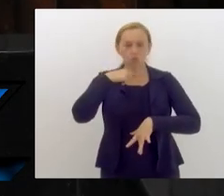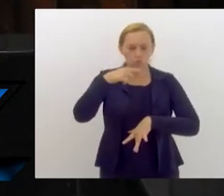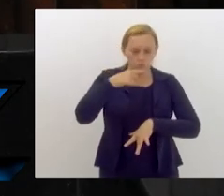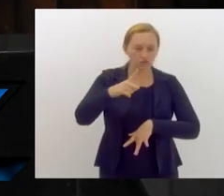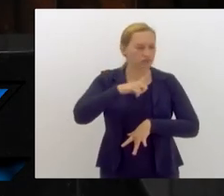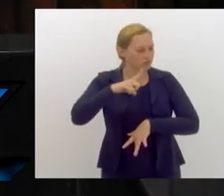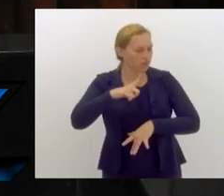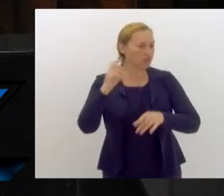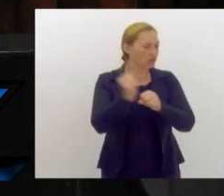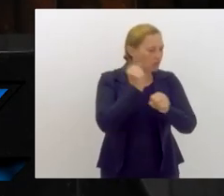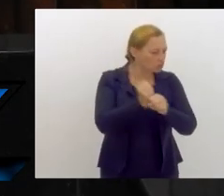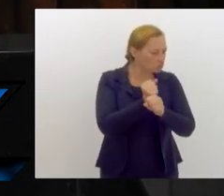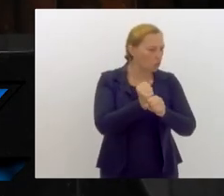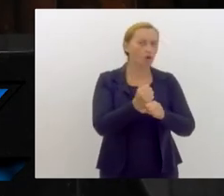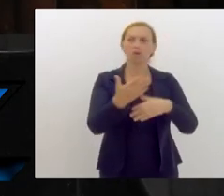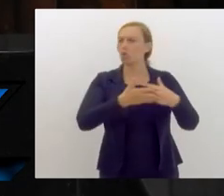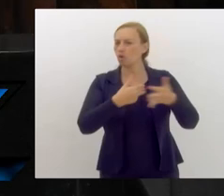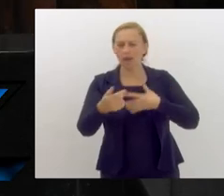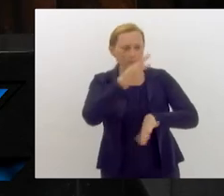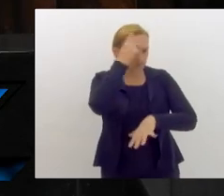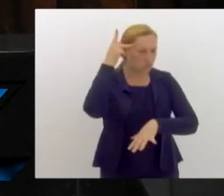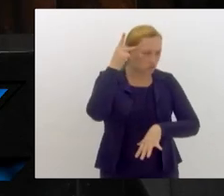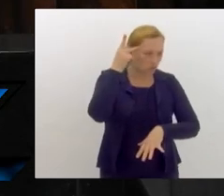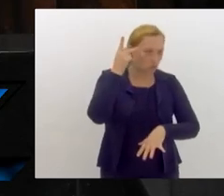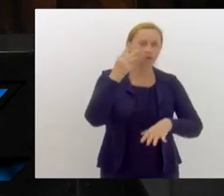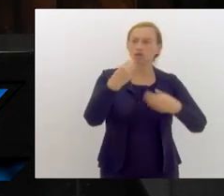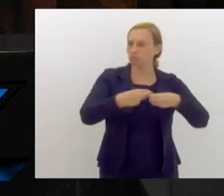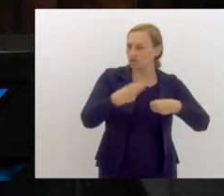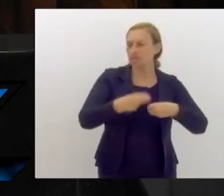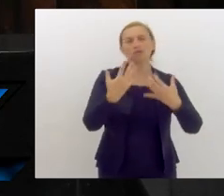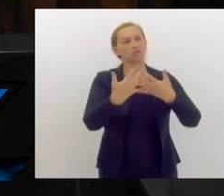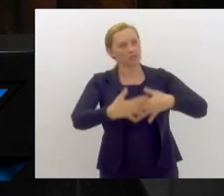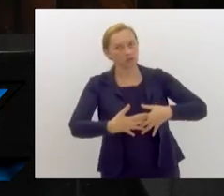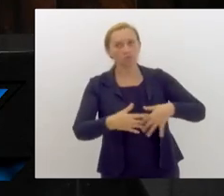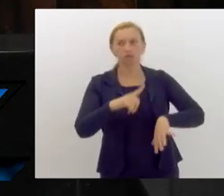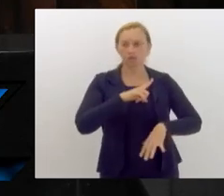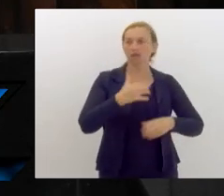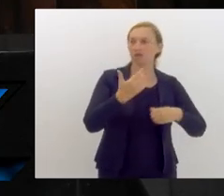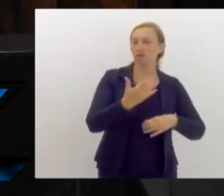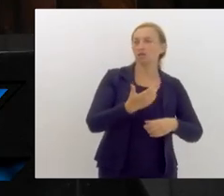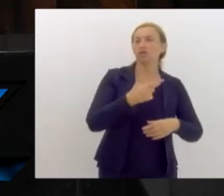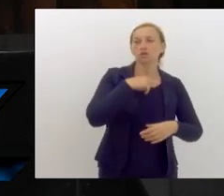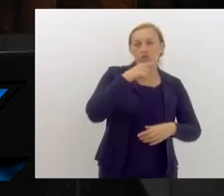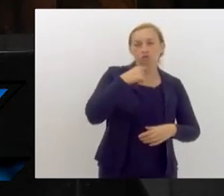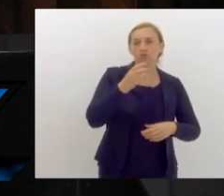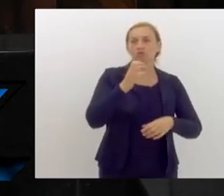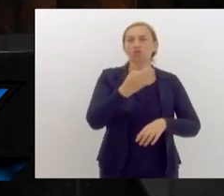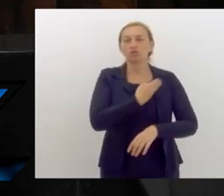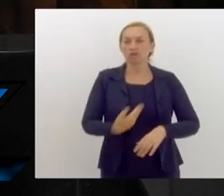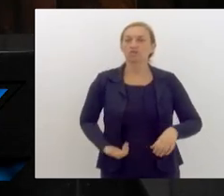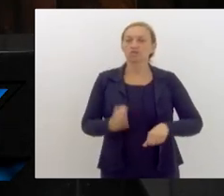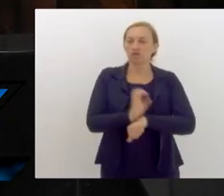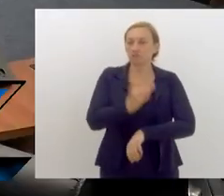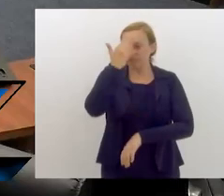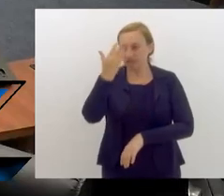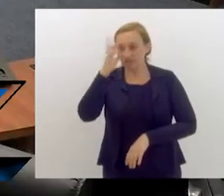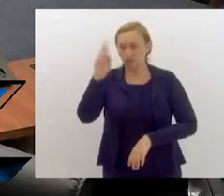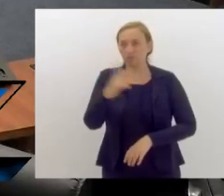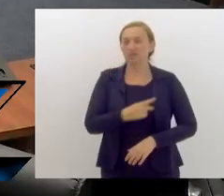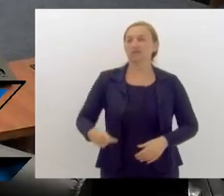dúvida em relação as obras de qualquer pessoa do Município de Petrópolis tenha dúvidas sobre o governo do estado Obrigado presente